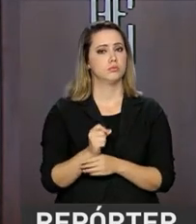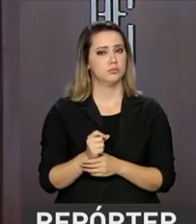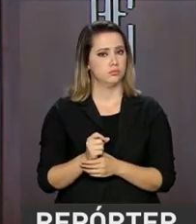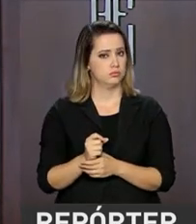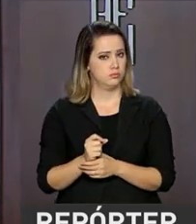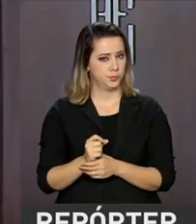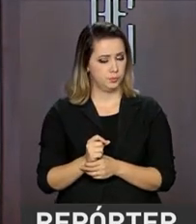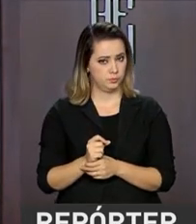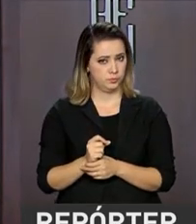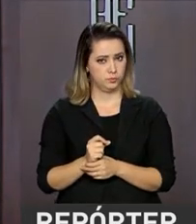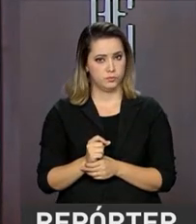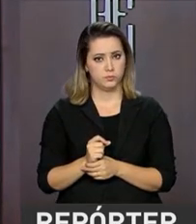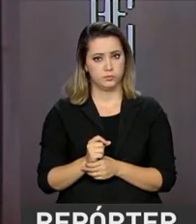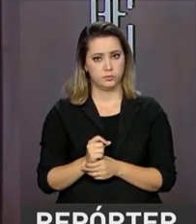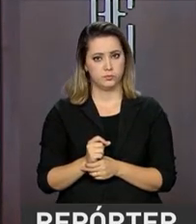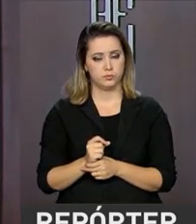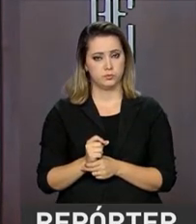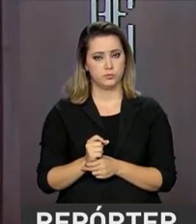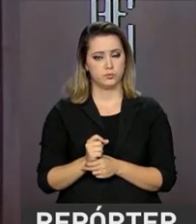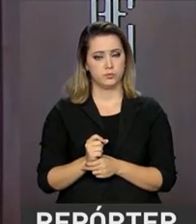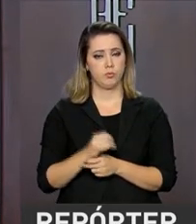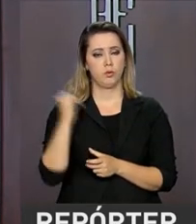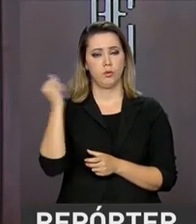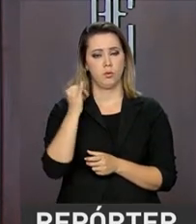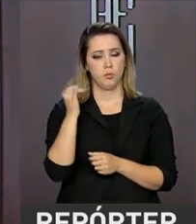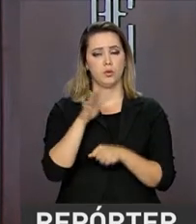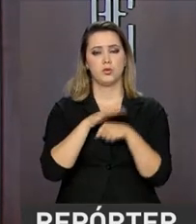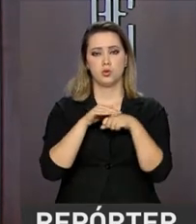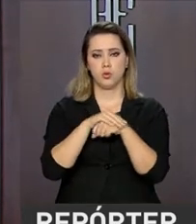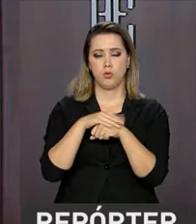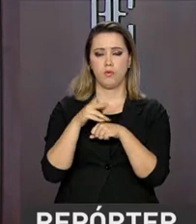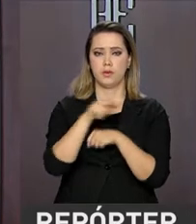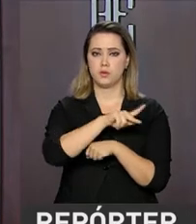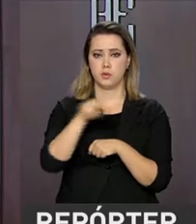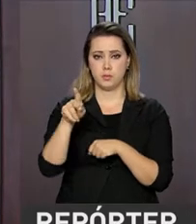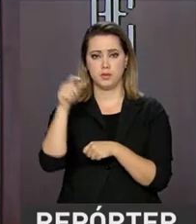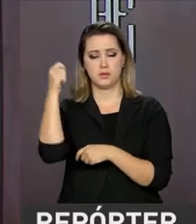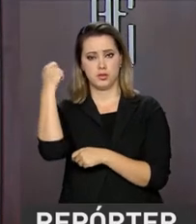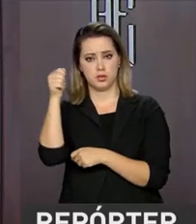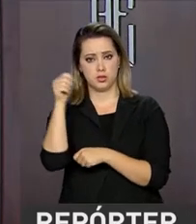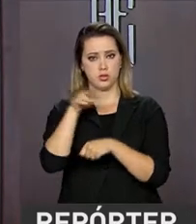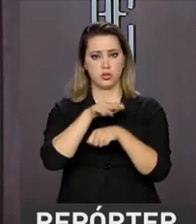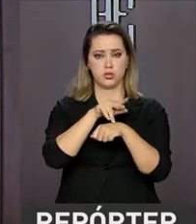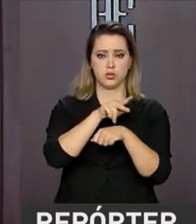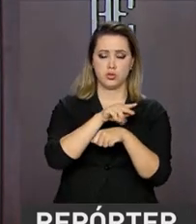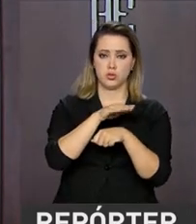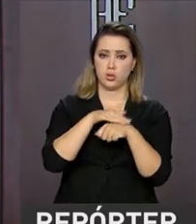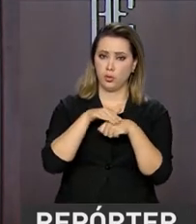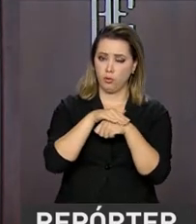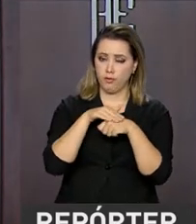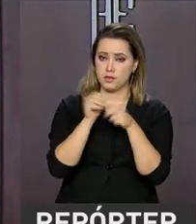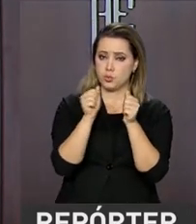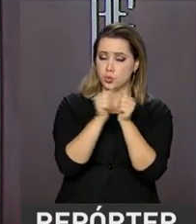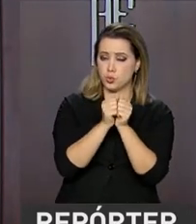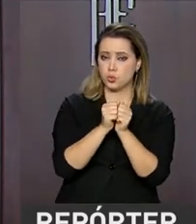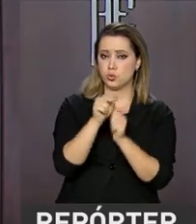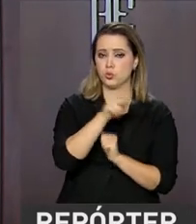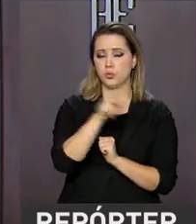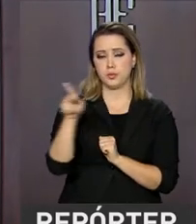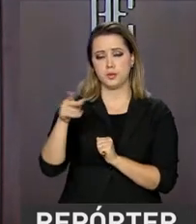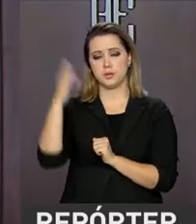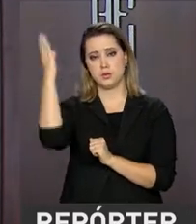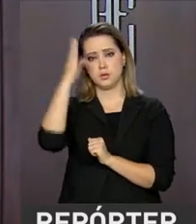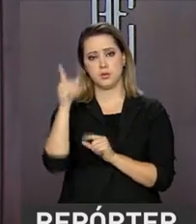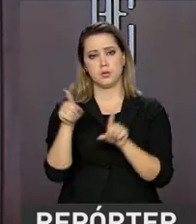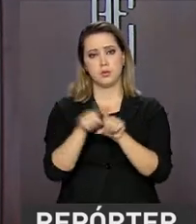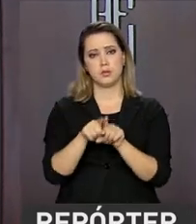na conversa dos dois presidentes que foi a necessidade de eliminarmos entre nós brasil